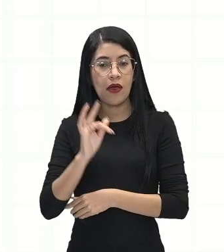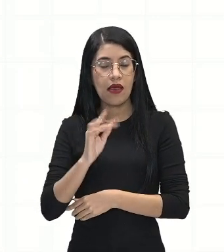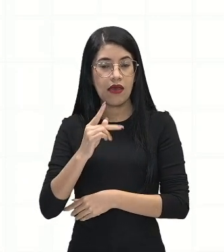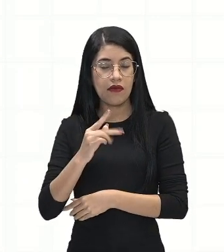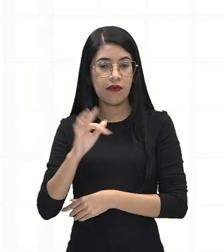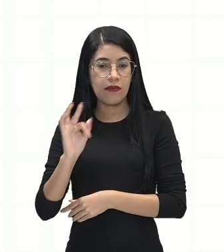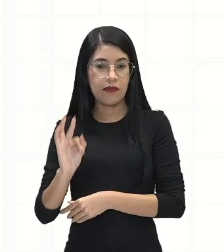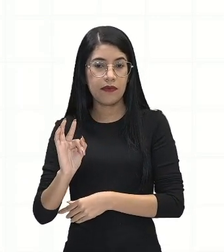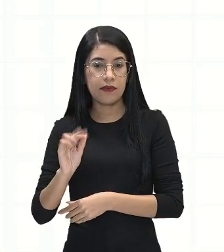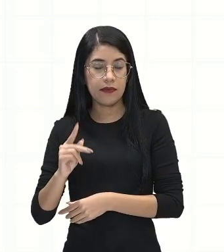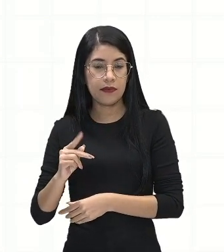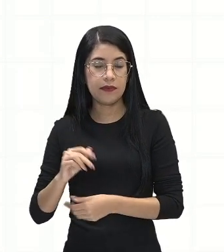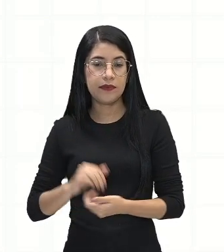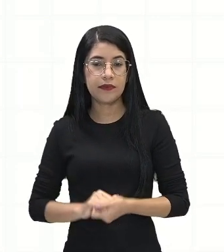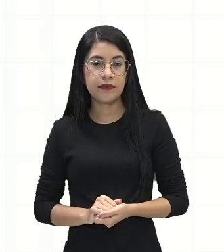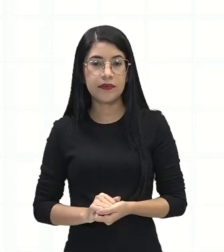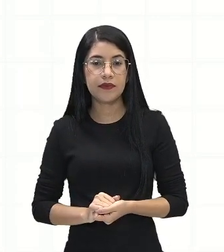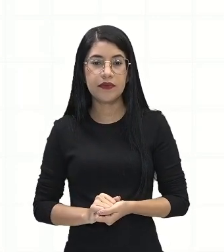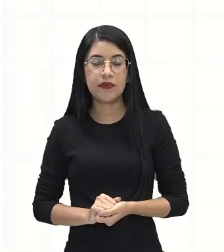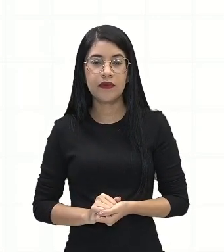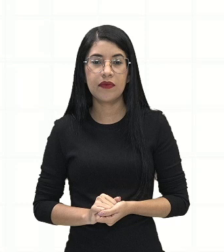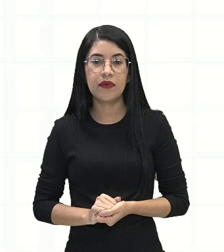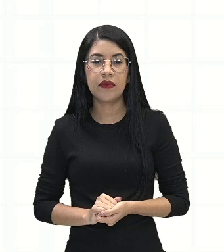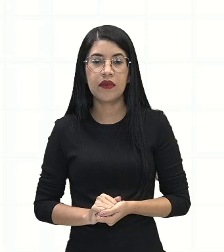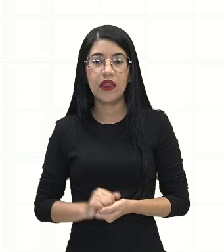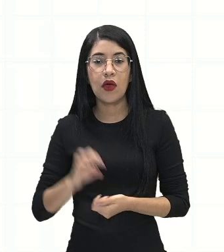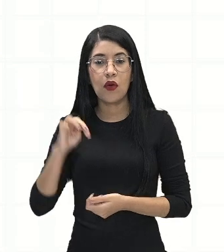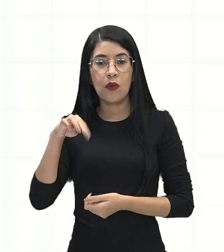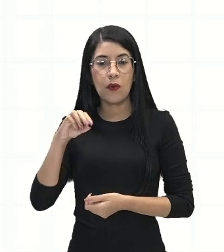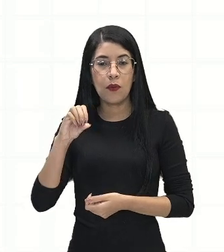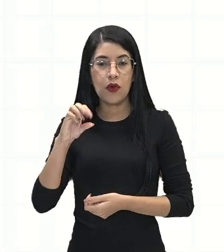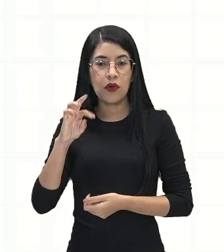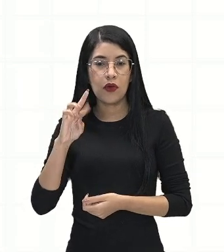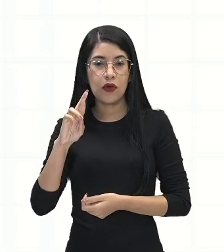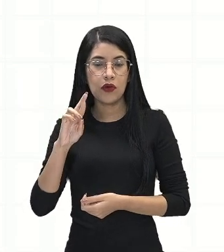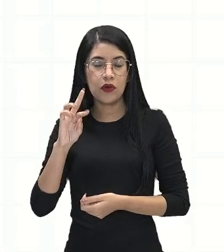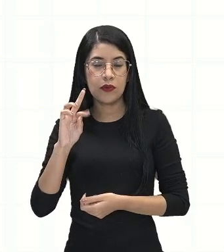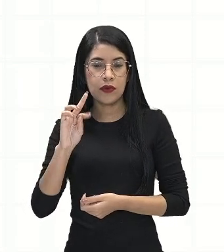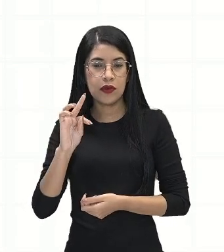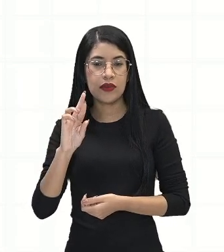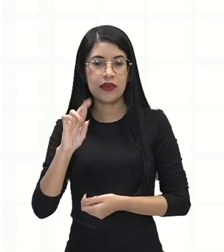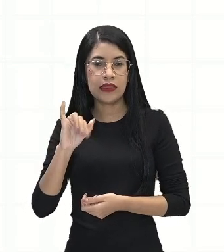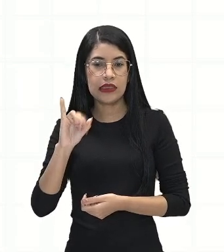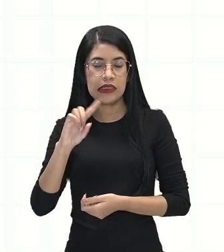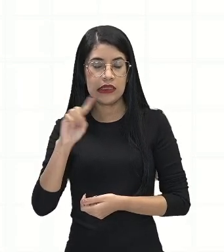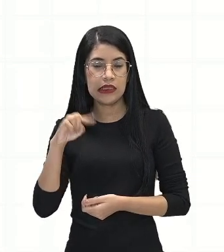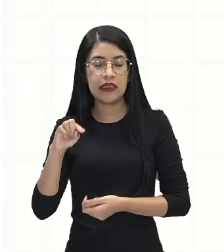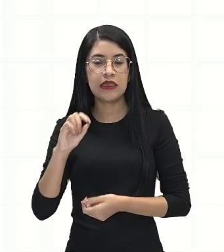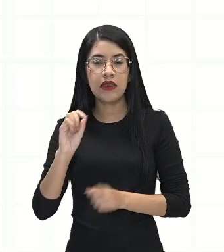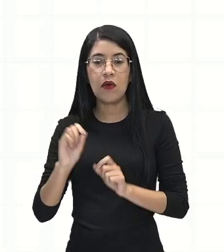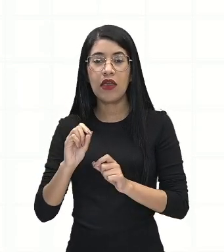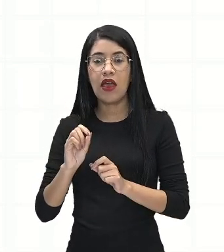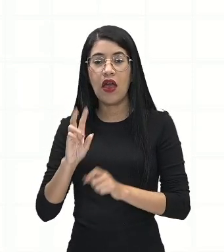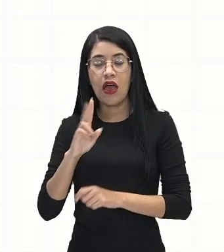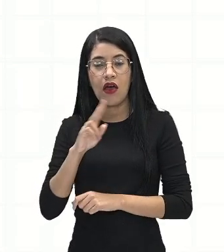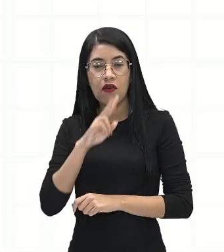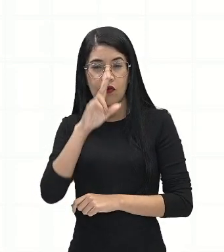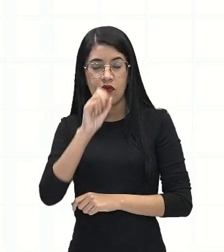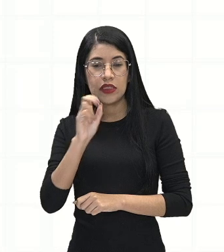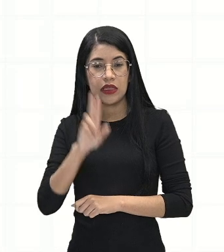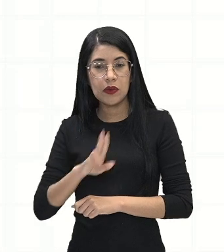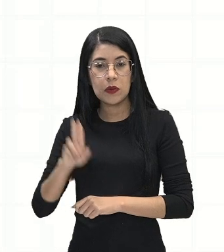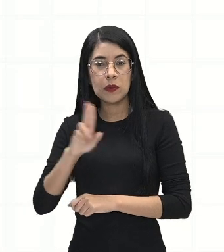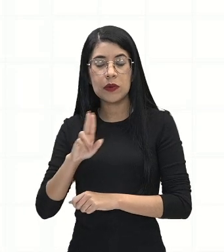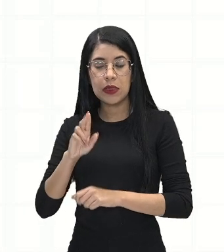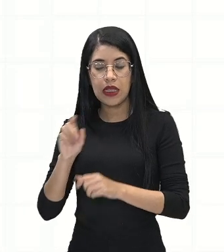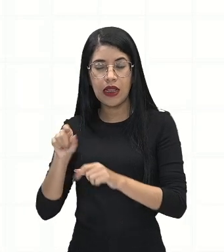ou a força motriz, que está aí representado pelo FP, é a força aplicada na extremidade da barra de